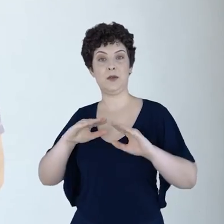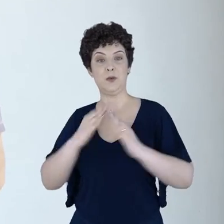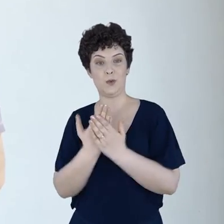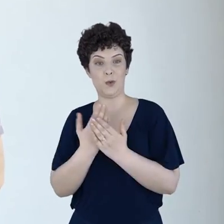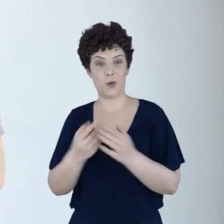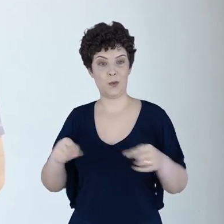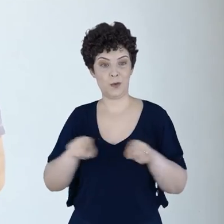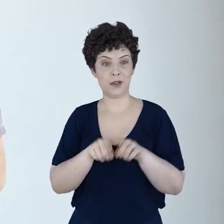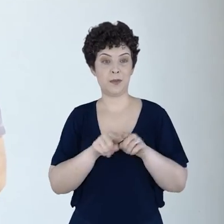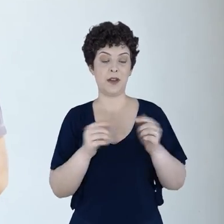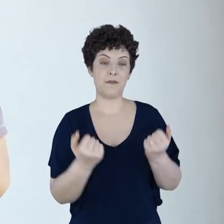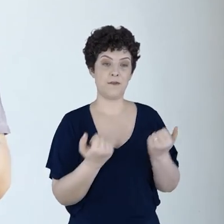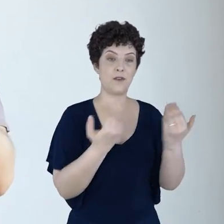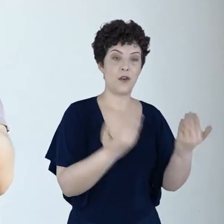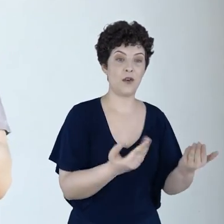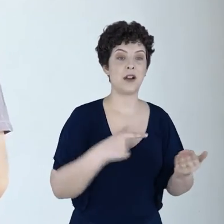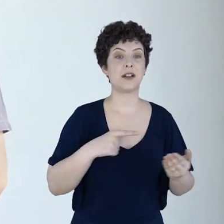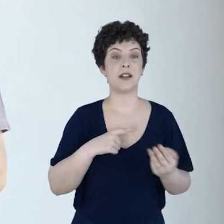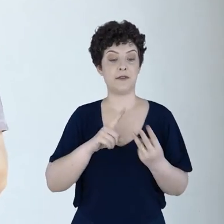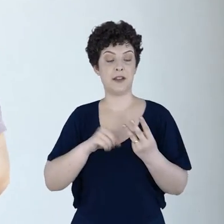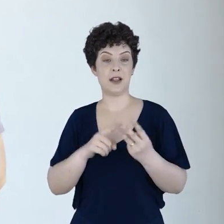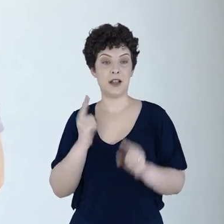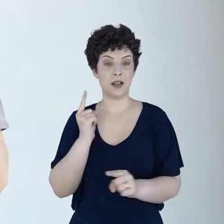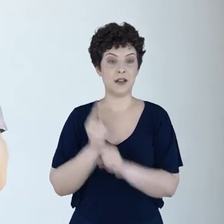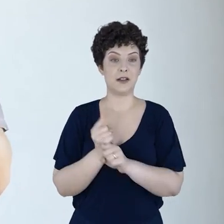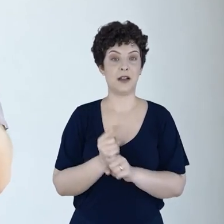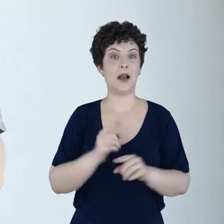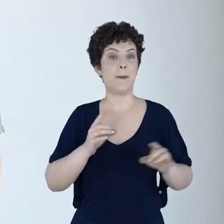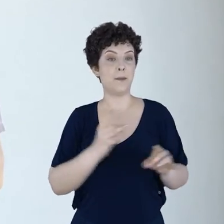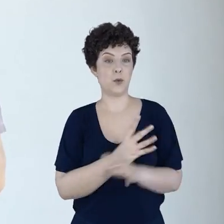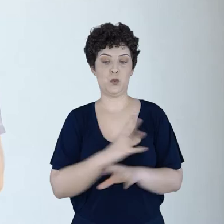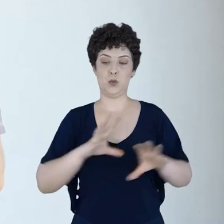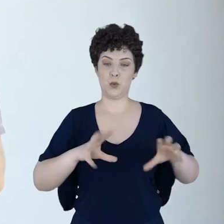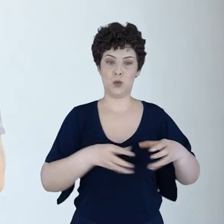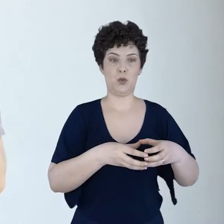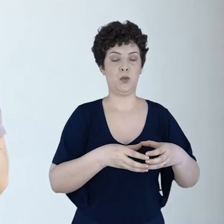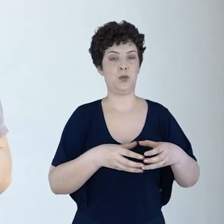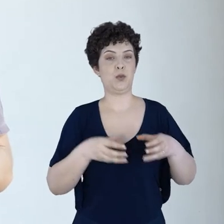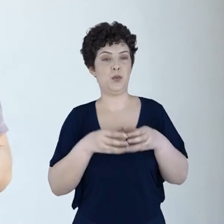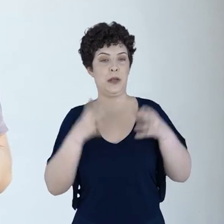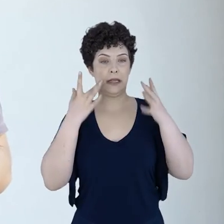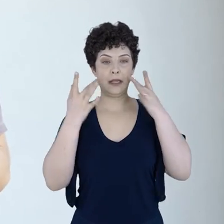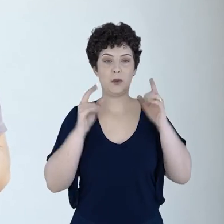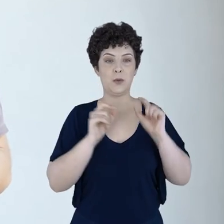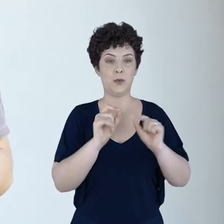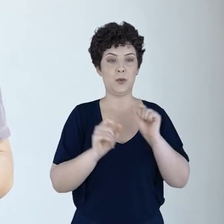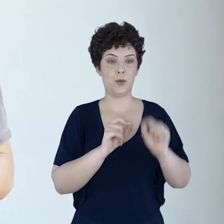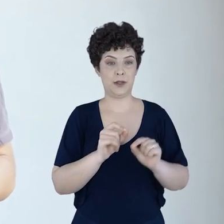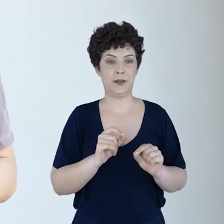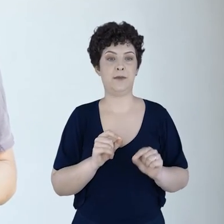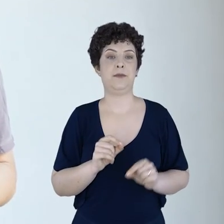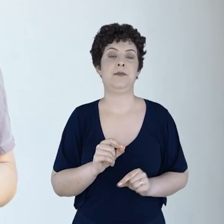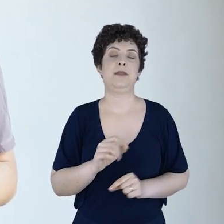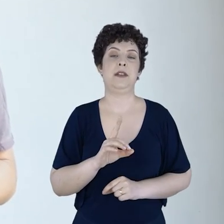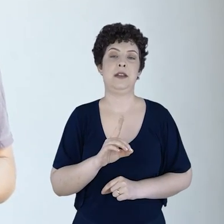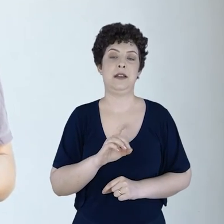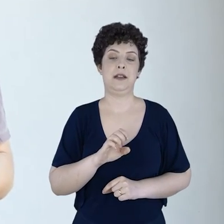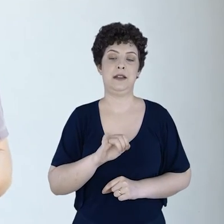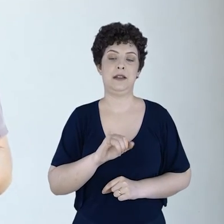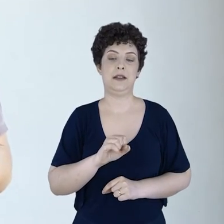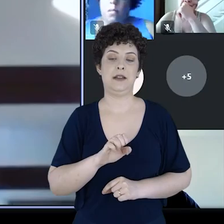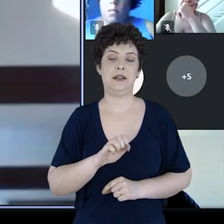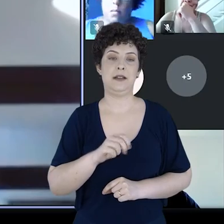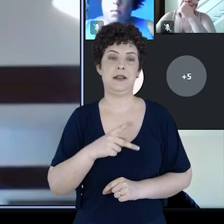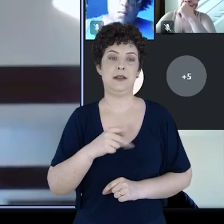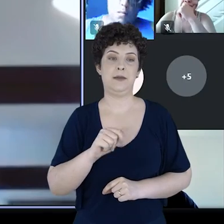né? E a gente teve um terceiro encontro, que aí foi fechado para o grupo, né, para a companhia de teatro, com a Deise